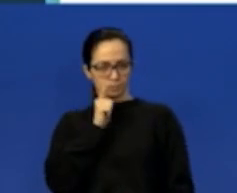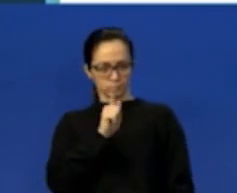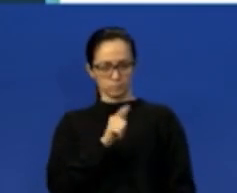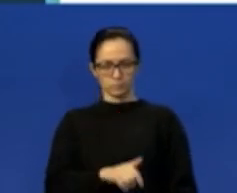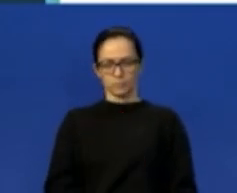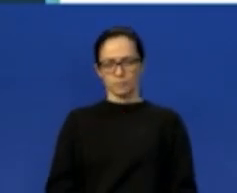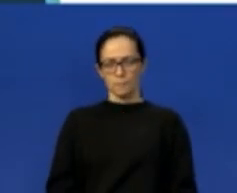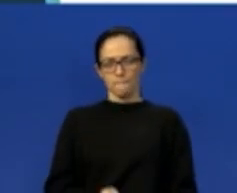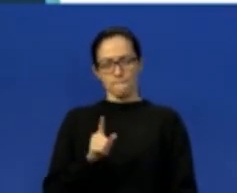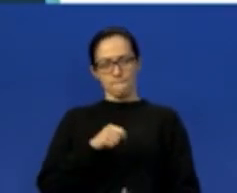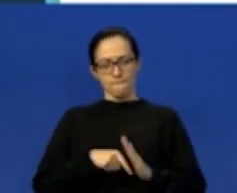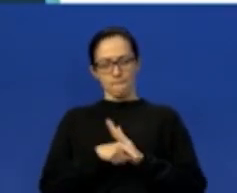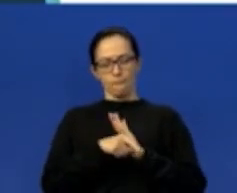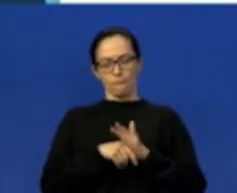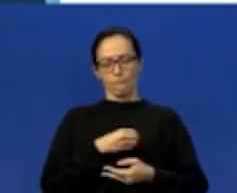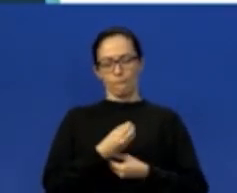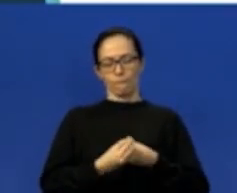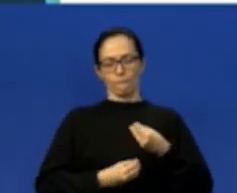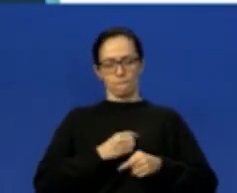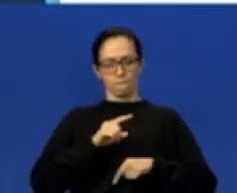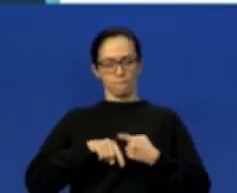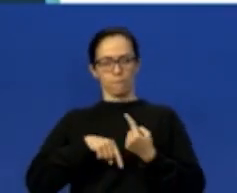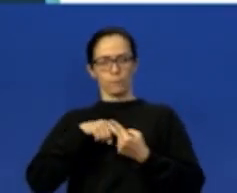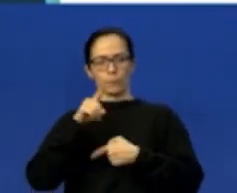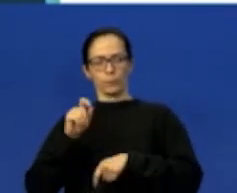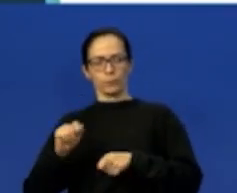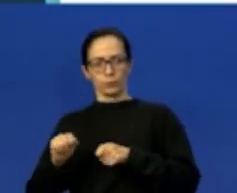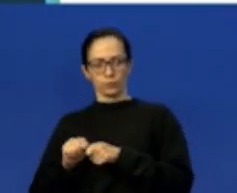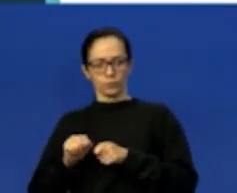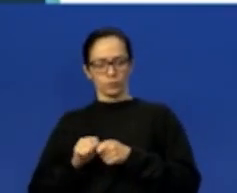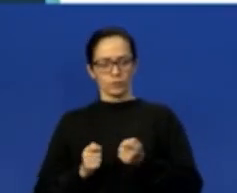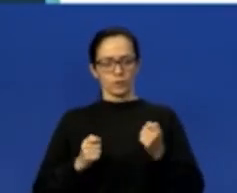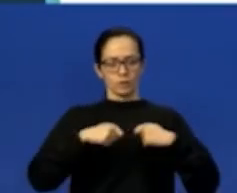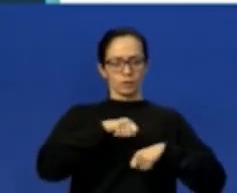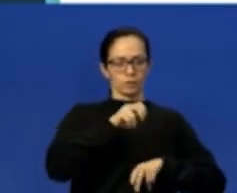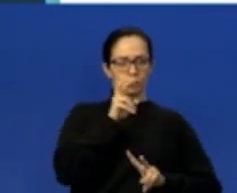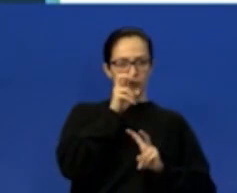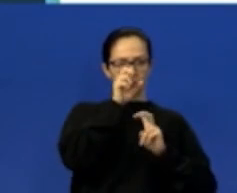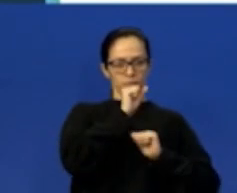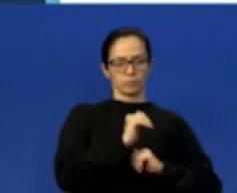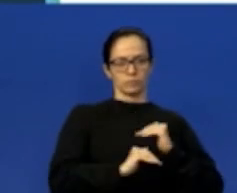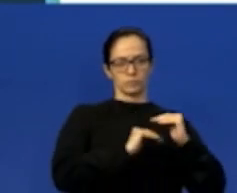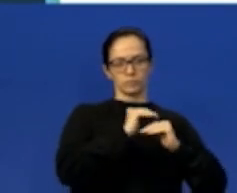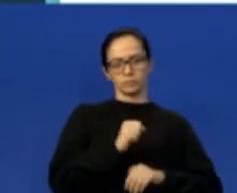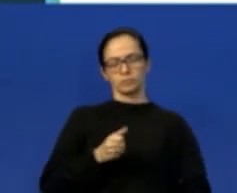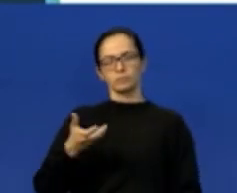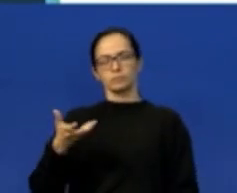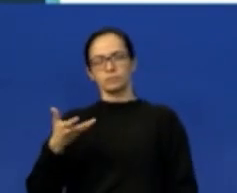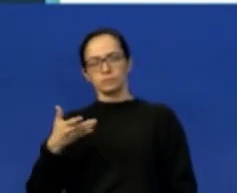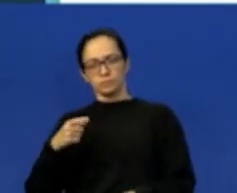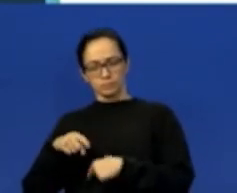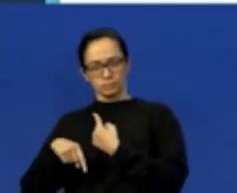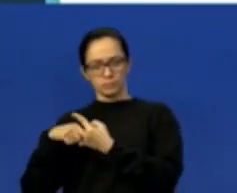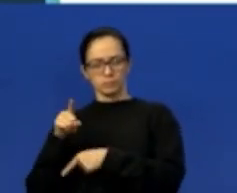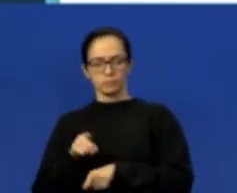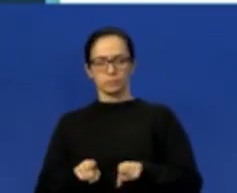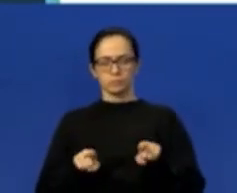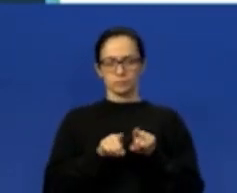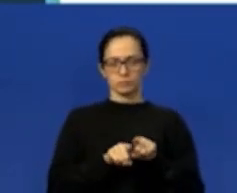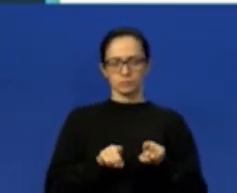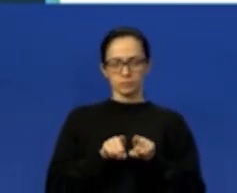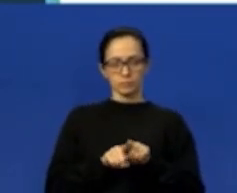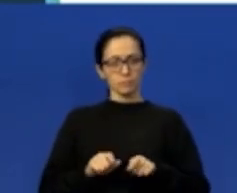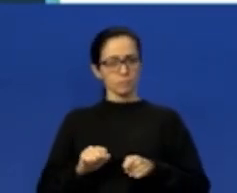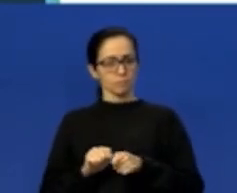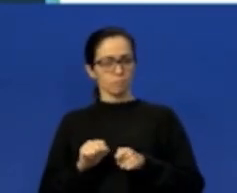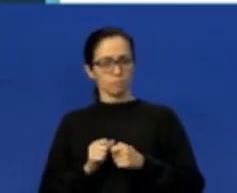hoje em dia, que é a potência, né? Você aumenta a força e aumenta a velocidade. Esse produto força e